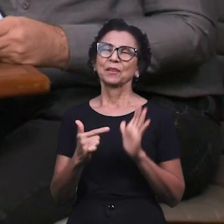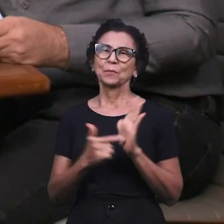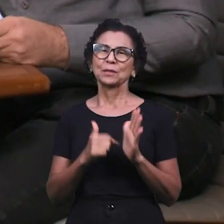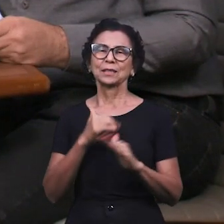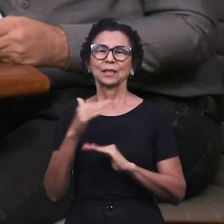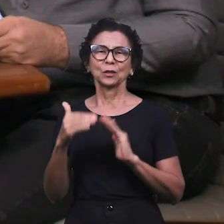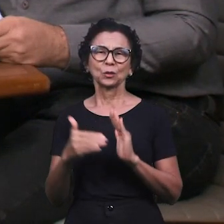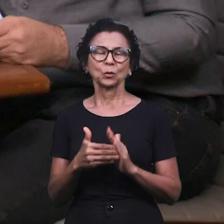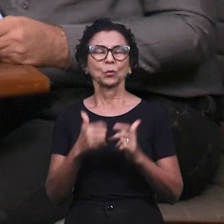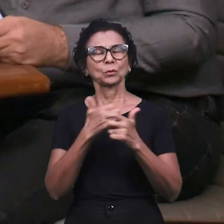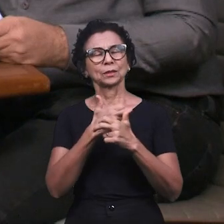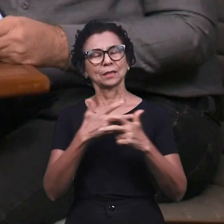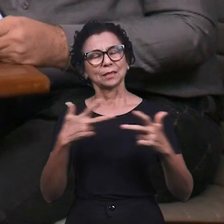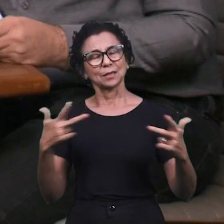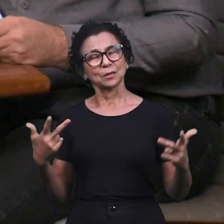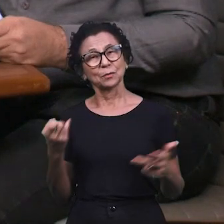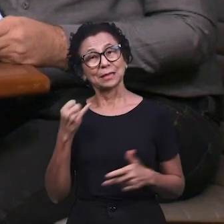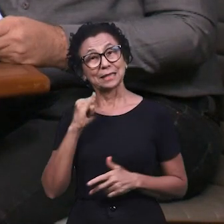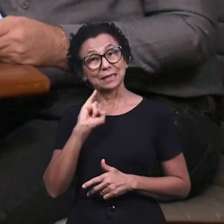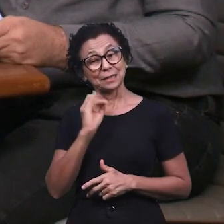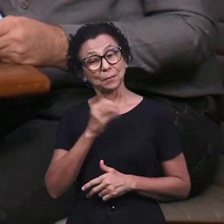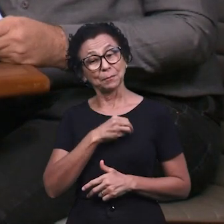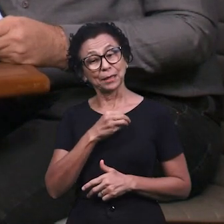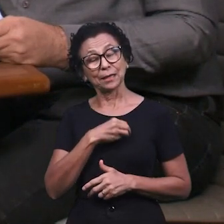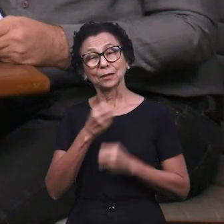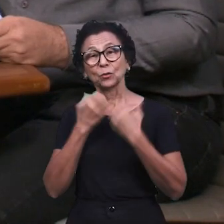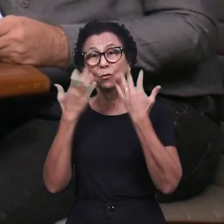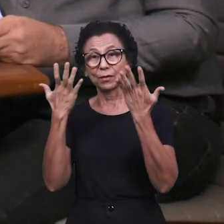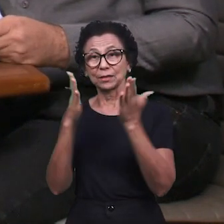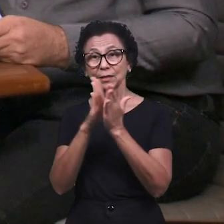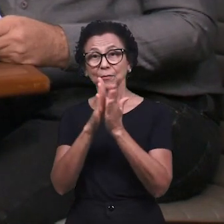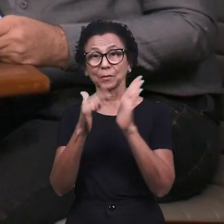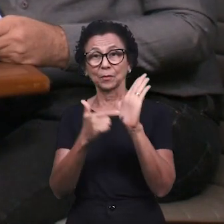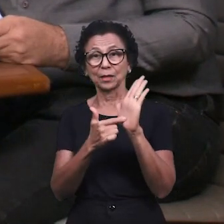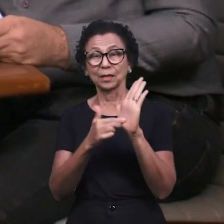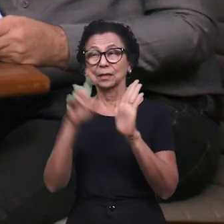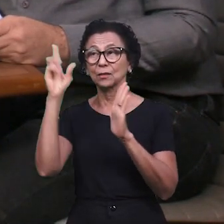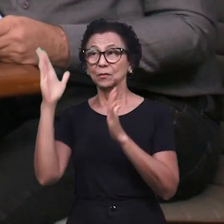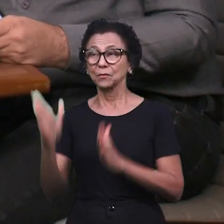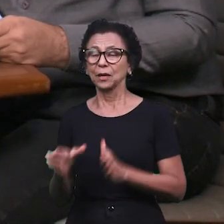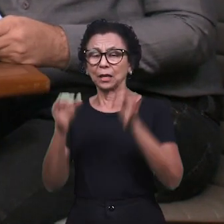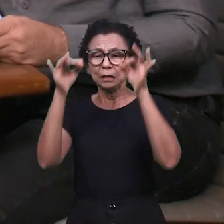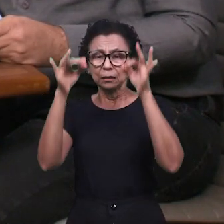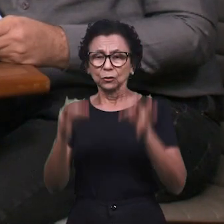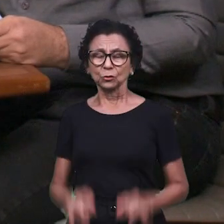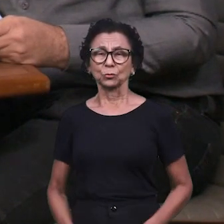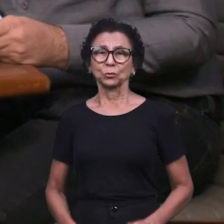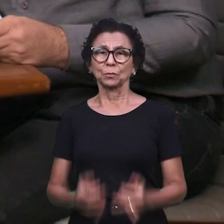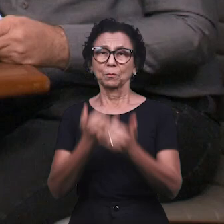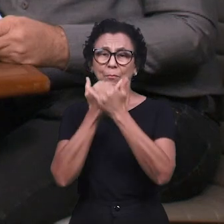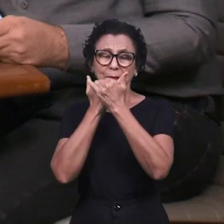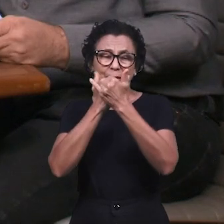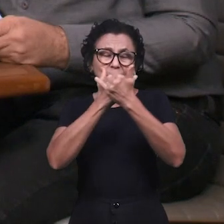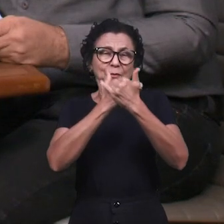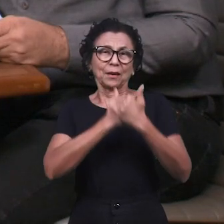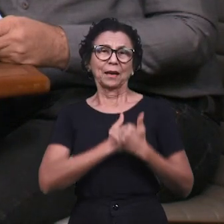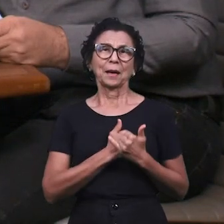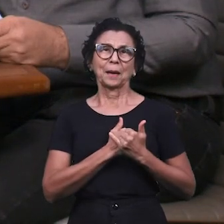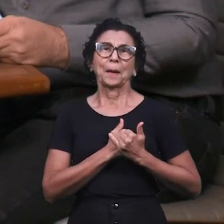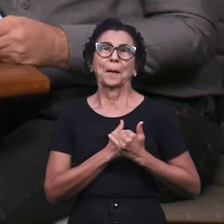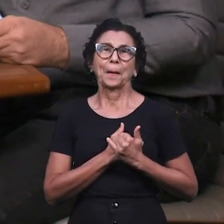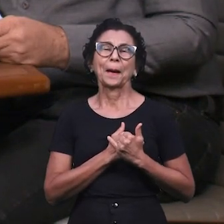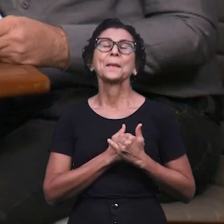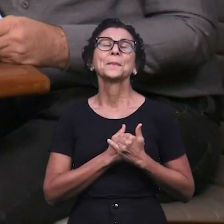coisas. A palavra diz: nós confessarmos os nossos pecados, Ele é fiel e justo para nos purificar os pecados e para